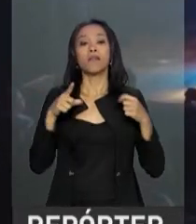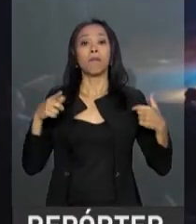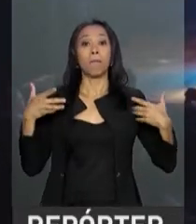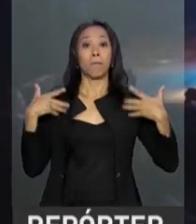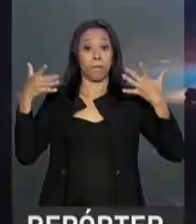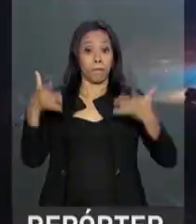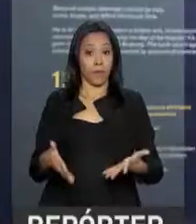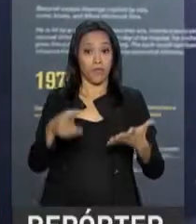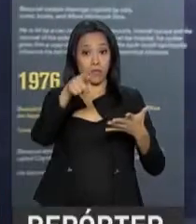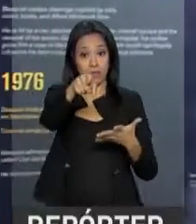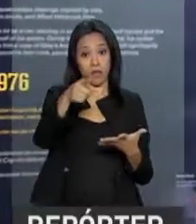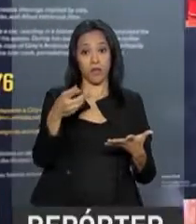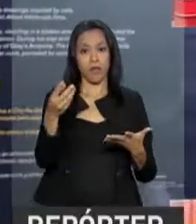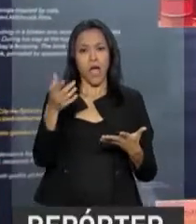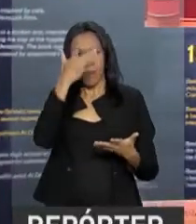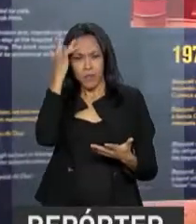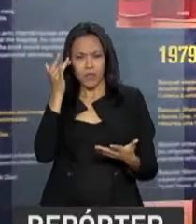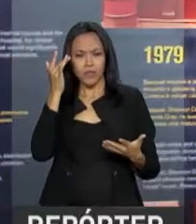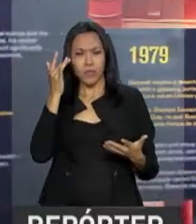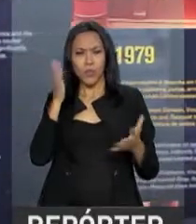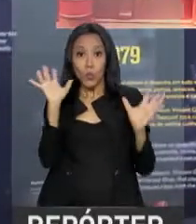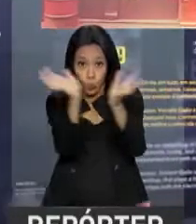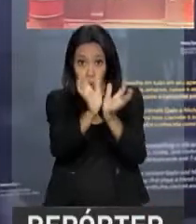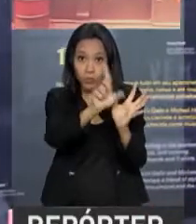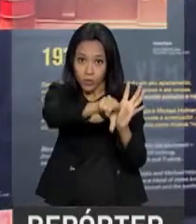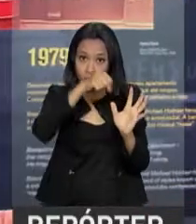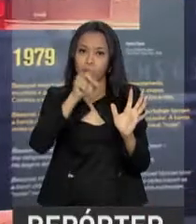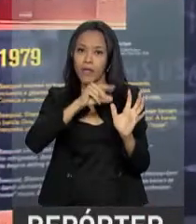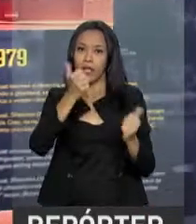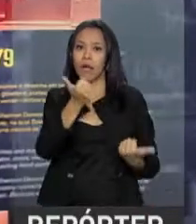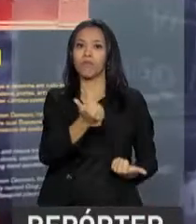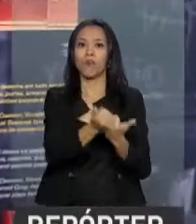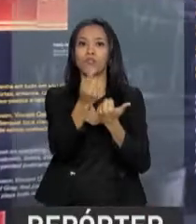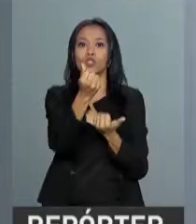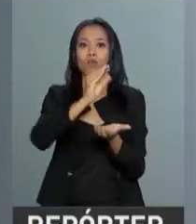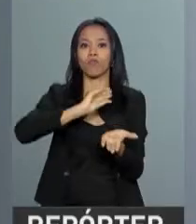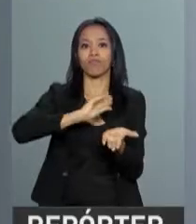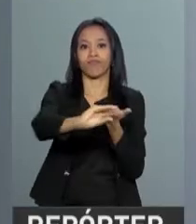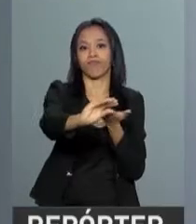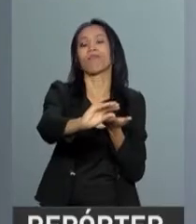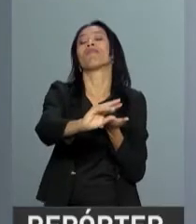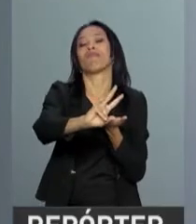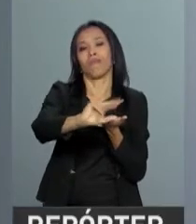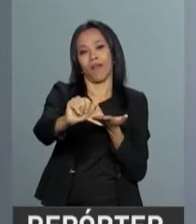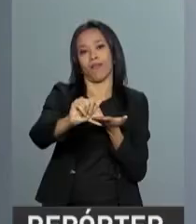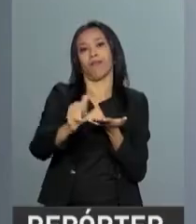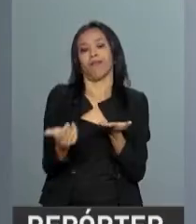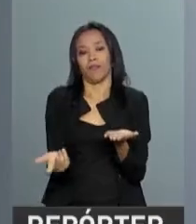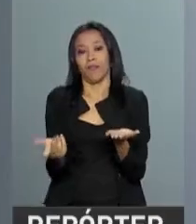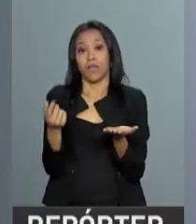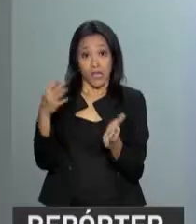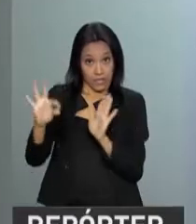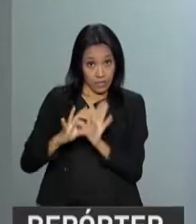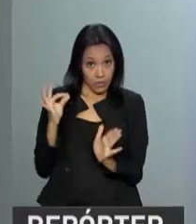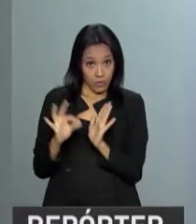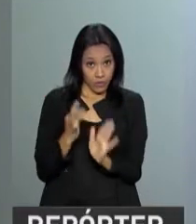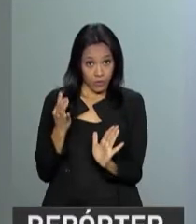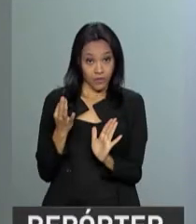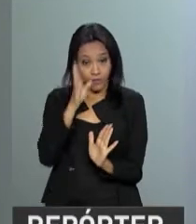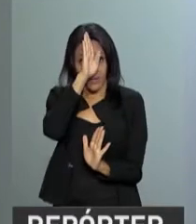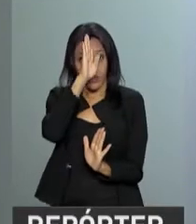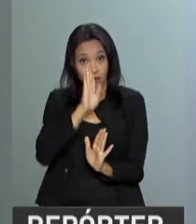dos CCBBs, os selecionados vão receber patrocínio para a realização dos projetos. As inscrições